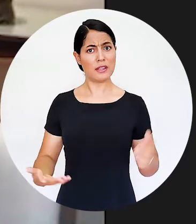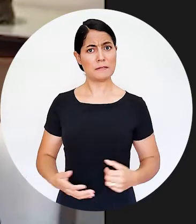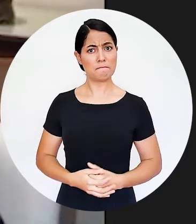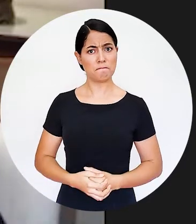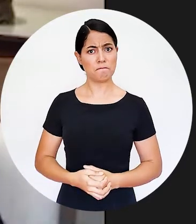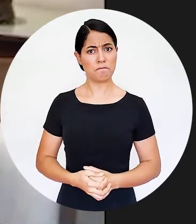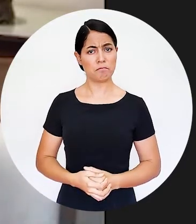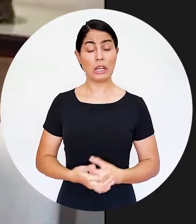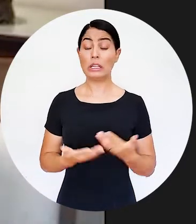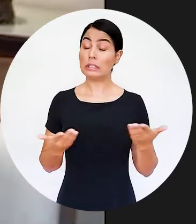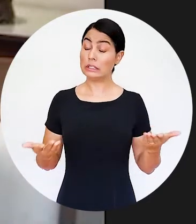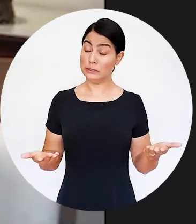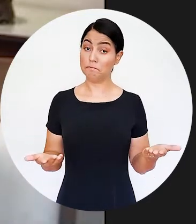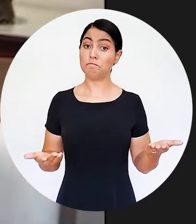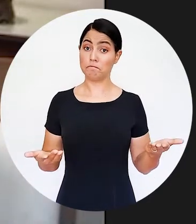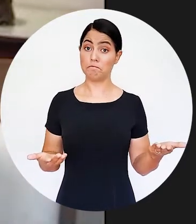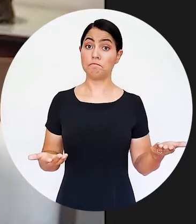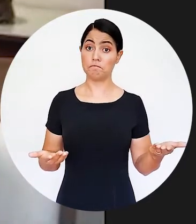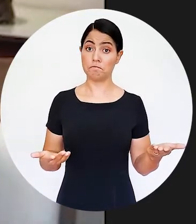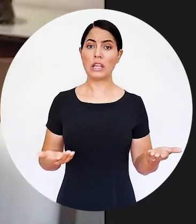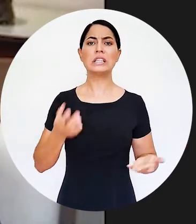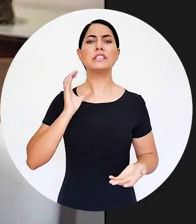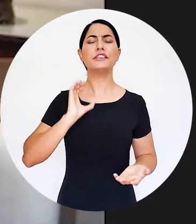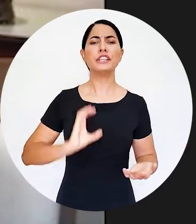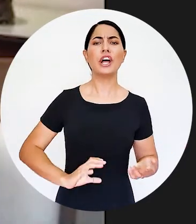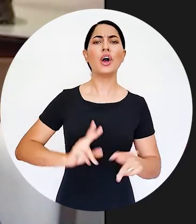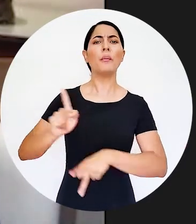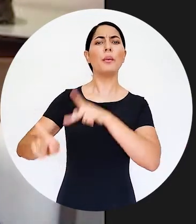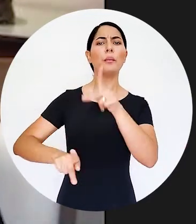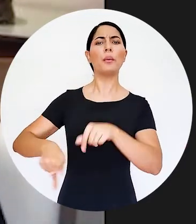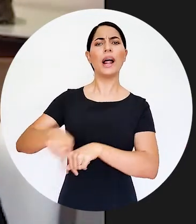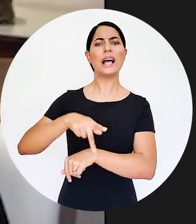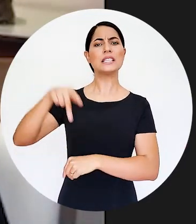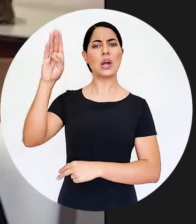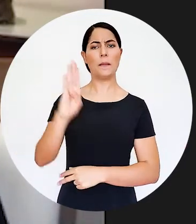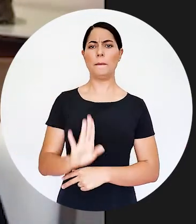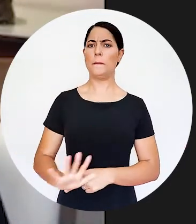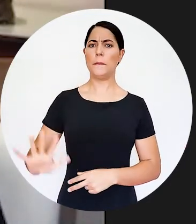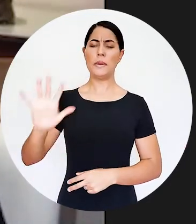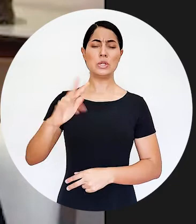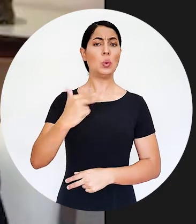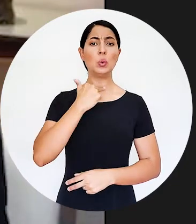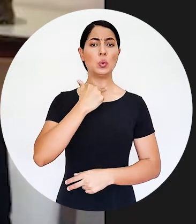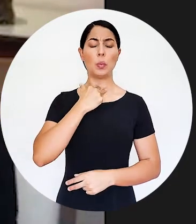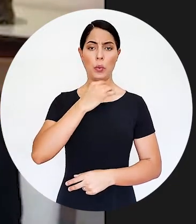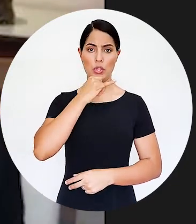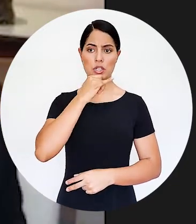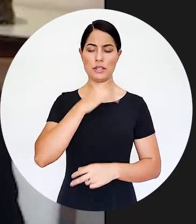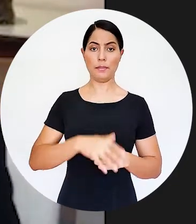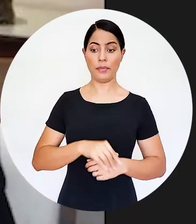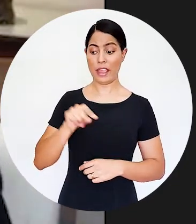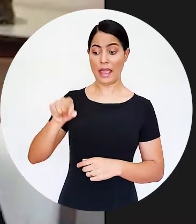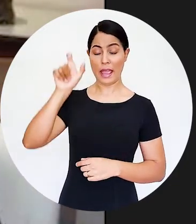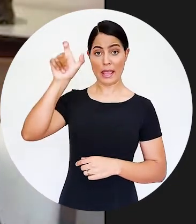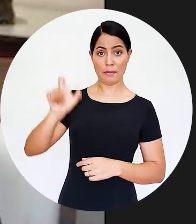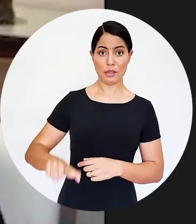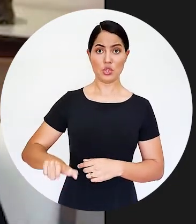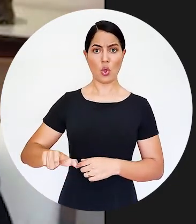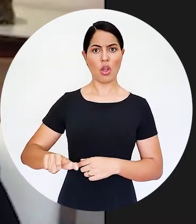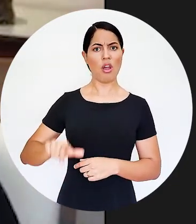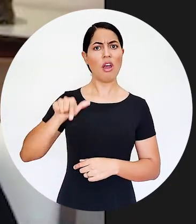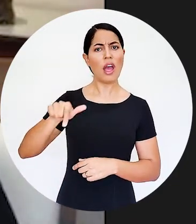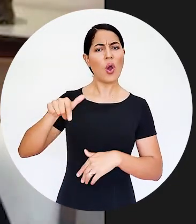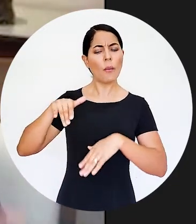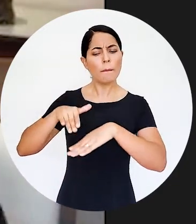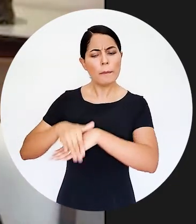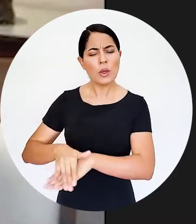por isso de parâmetro e se mede o grau de sensibilidade de um povo você não pode exigir que aquela pessoa